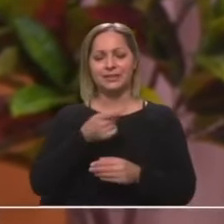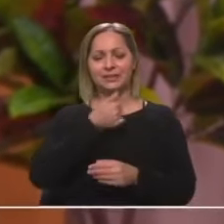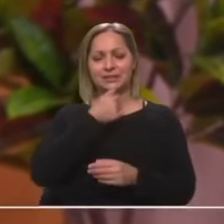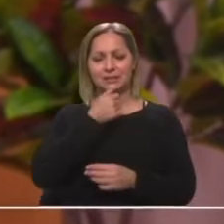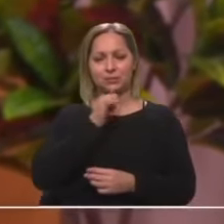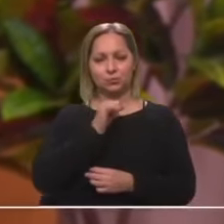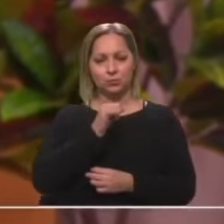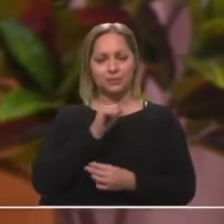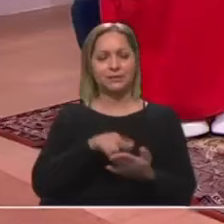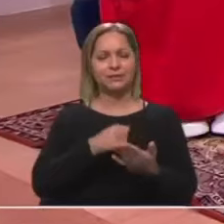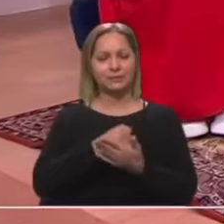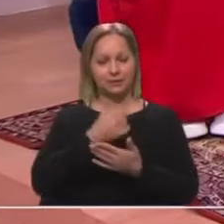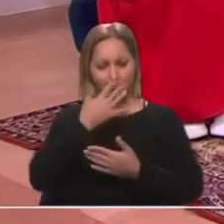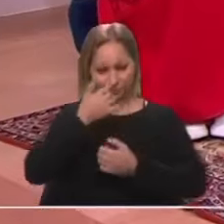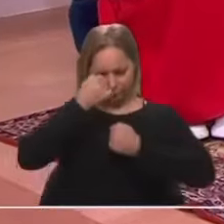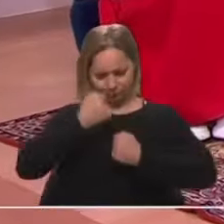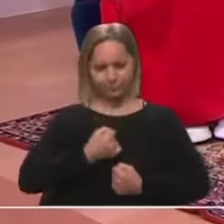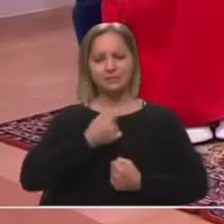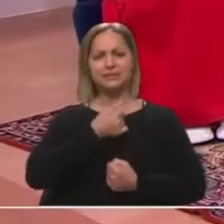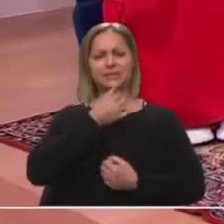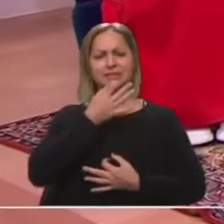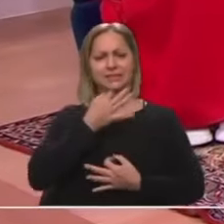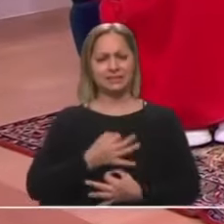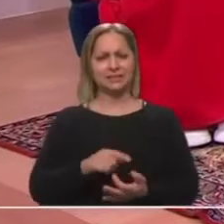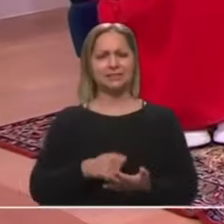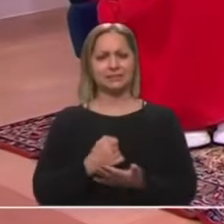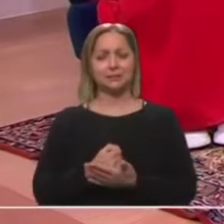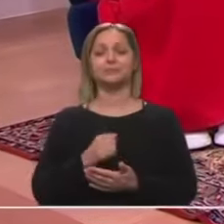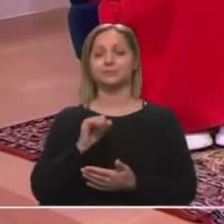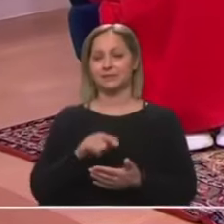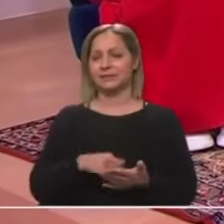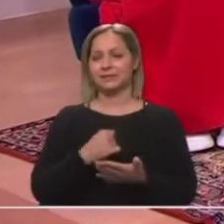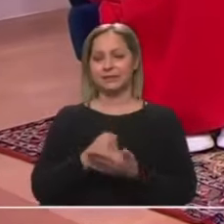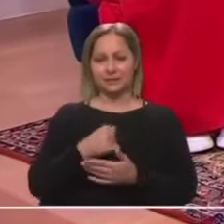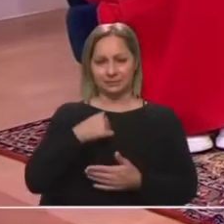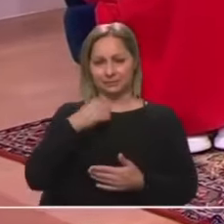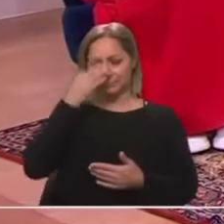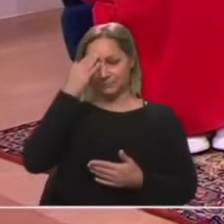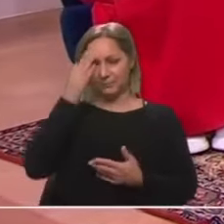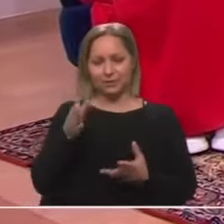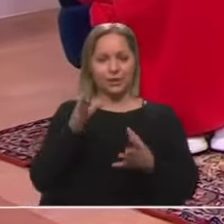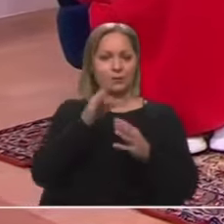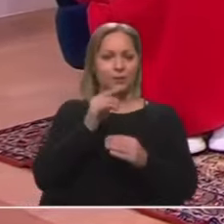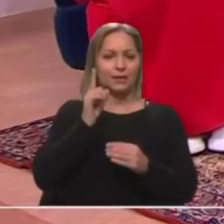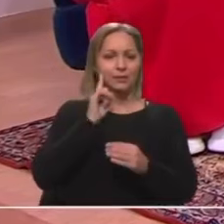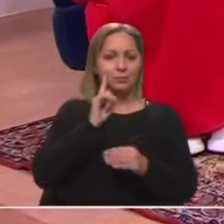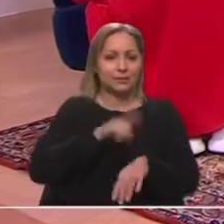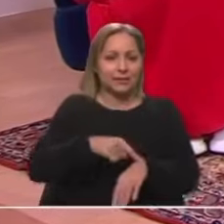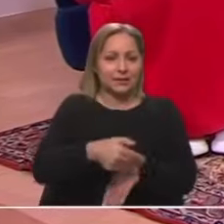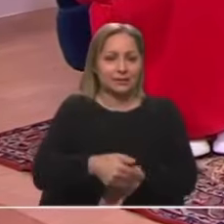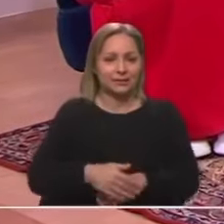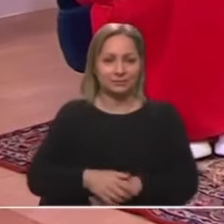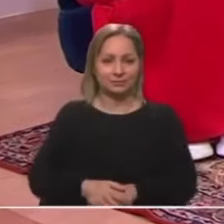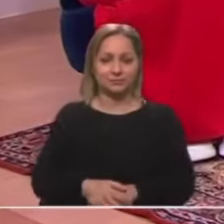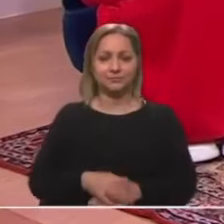com muita convicção, muita, com muita certeza muita, daquilo que queria fazer sempre, na vida. Sempre, sempre. Eu achava que aquilo era o mais importante naquela hora. E naquela